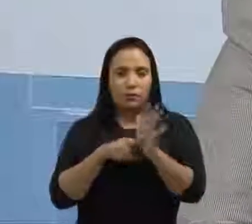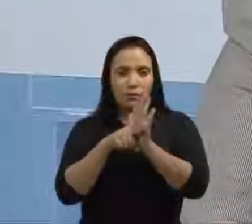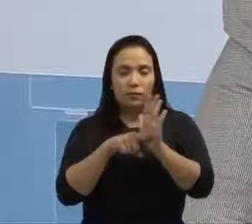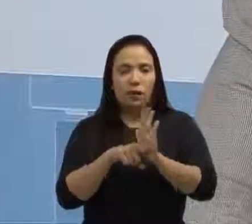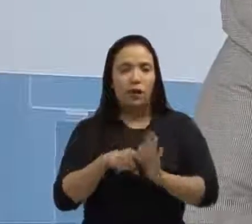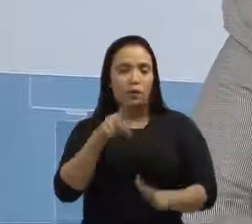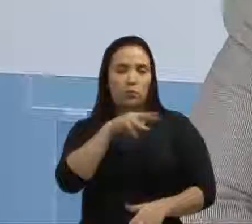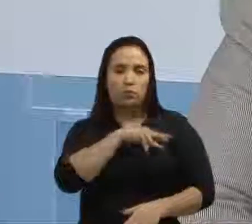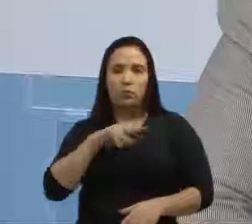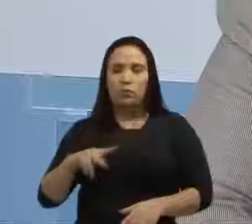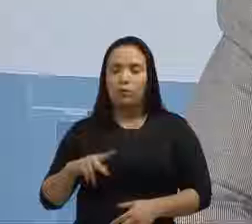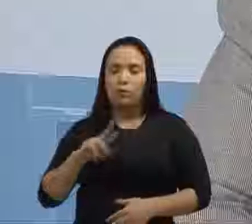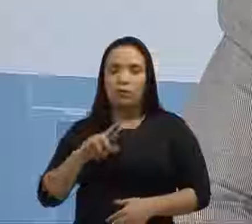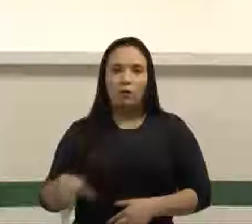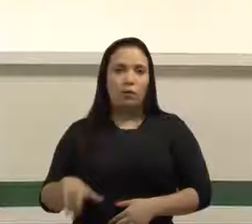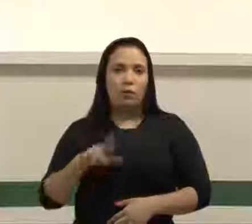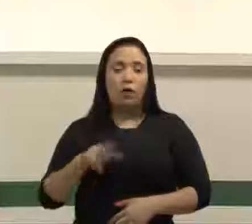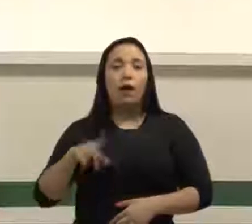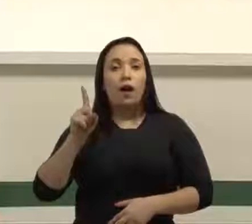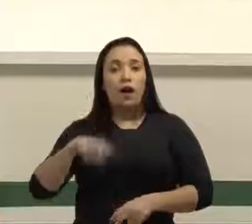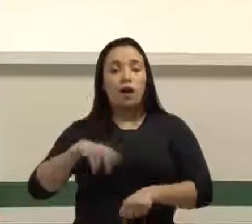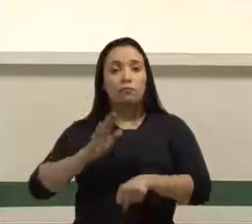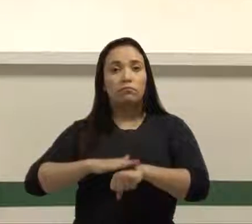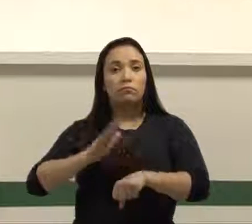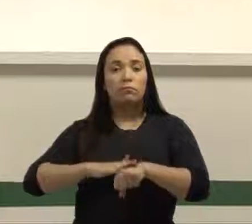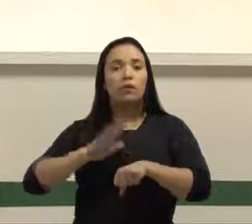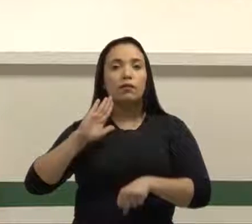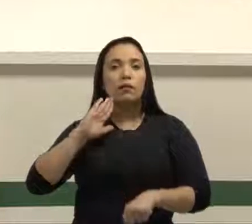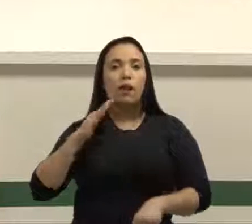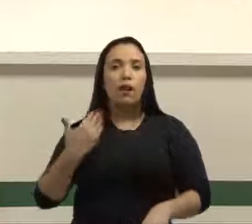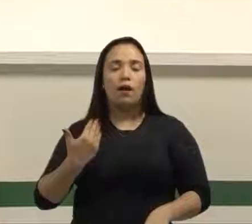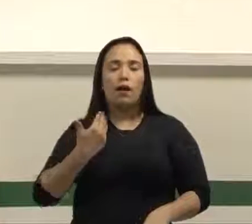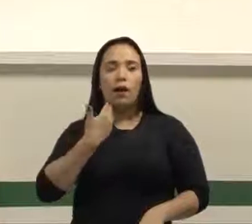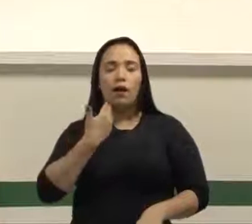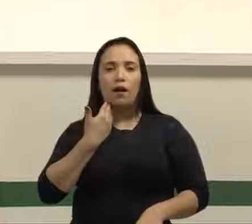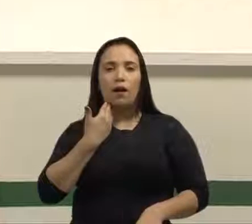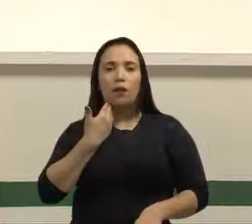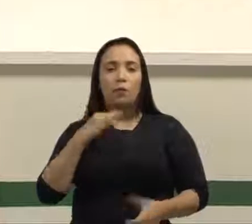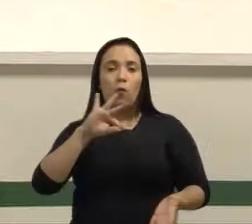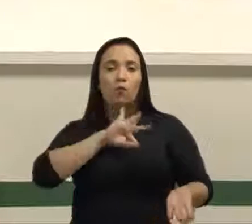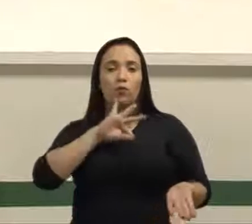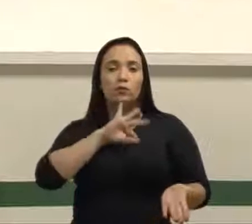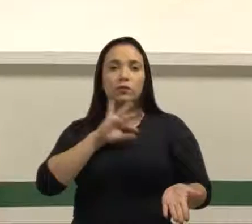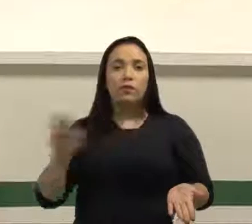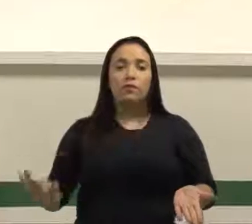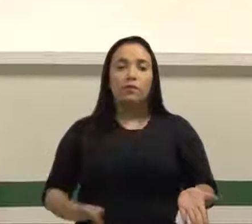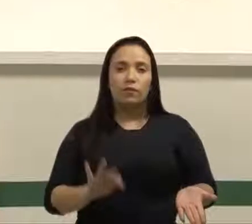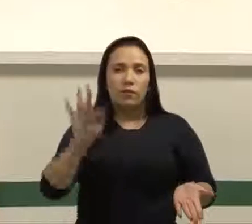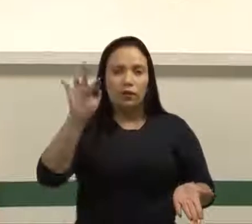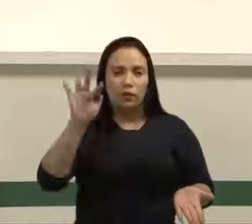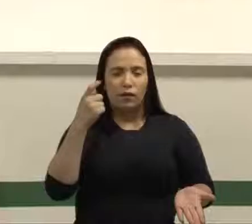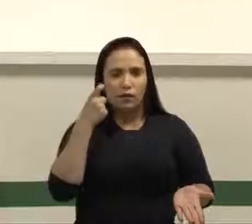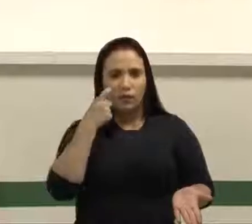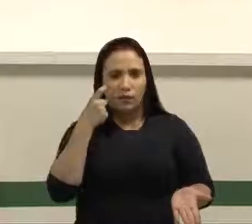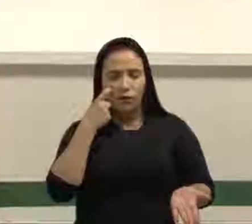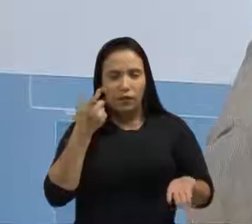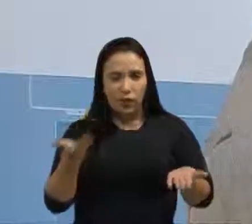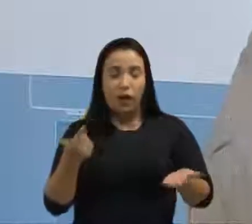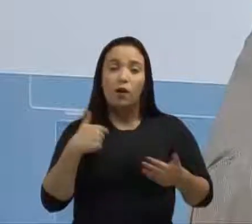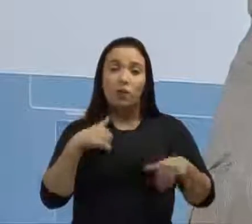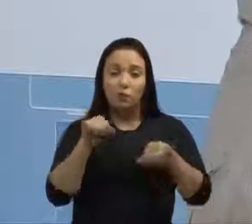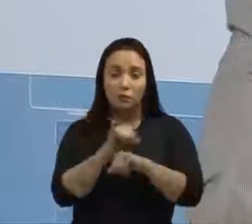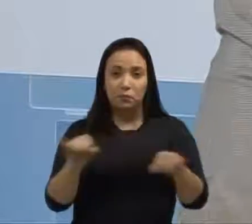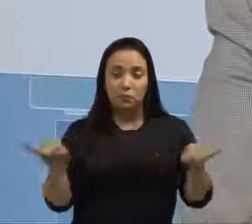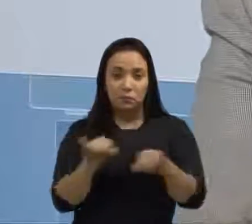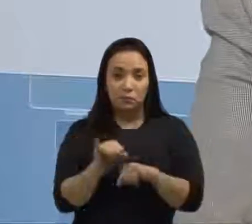pedido não foi do Ministério Público que é sigilo. O pedido foi de um delegado. Exatamente. Delegado da Polícia Federal, para ver como... eu estou